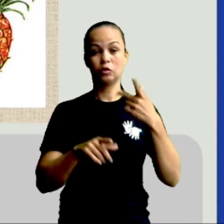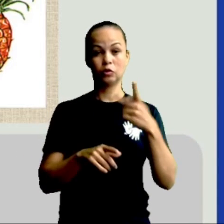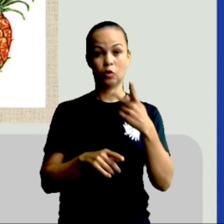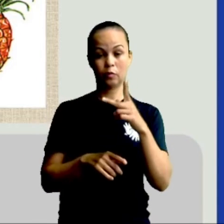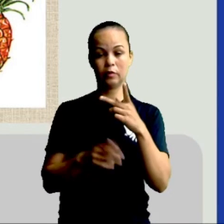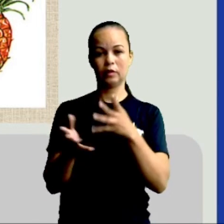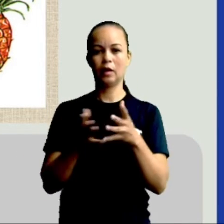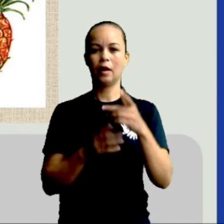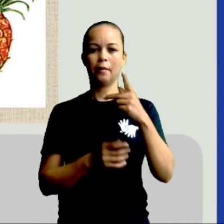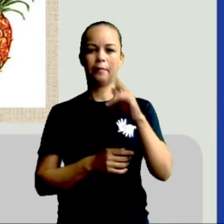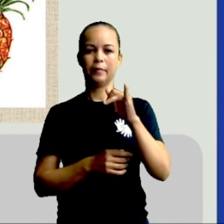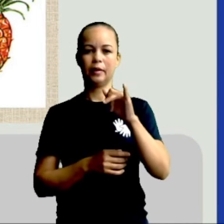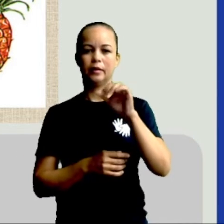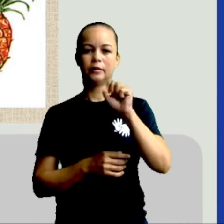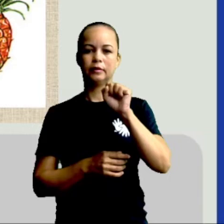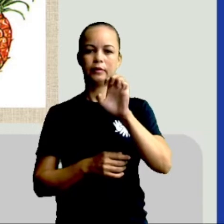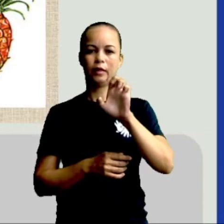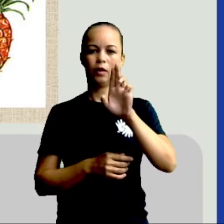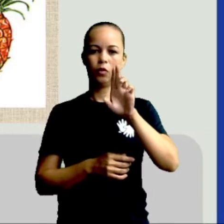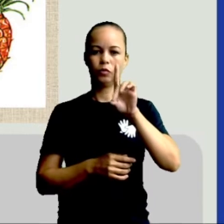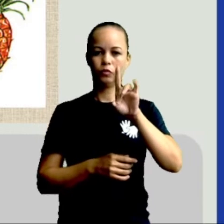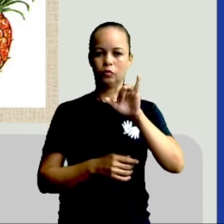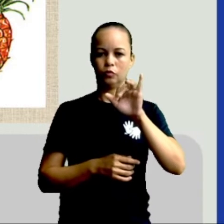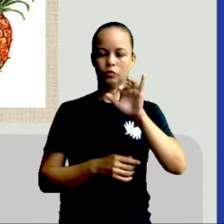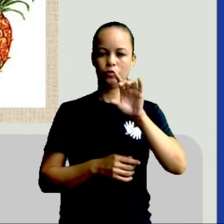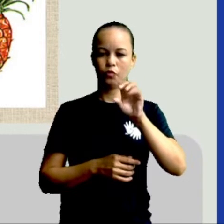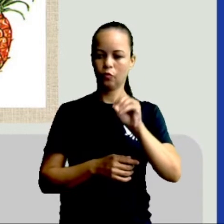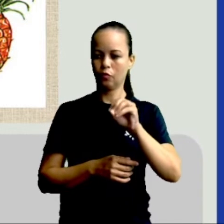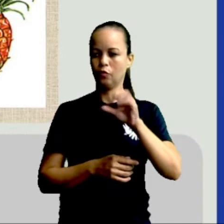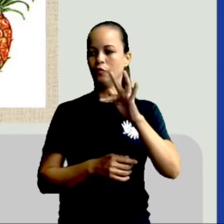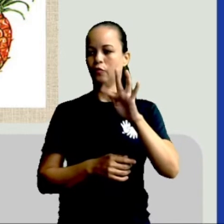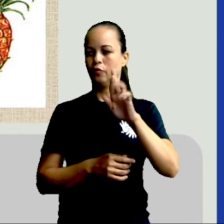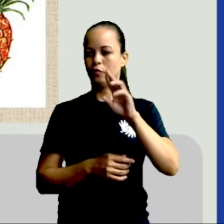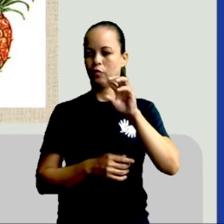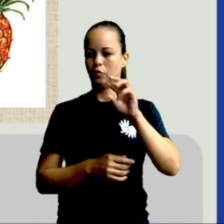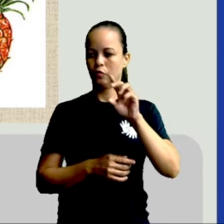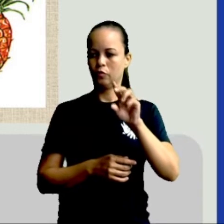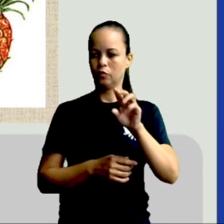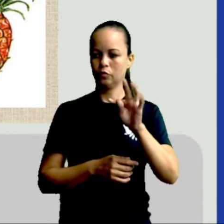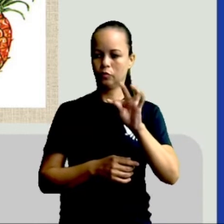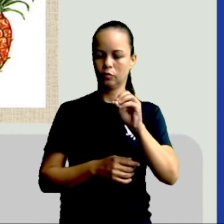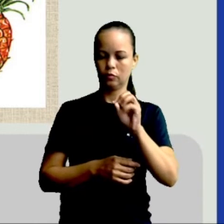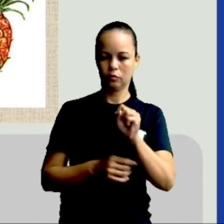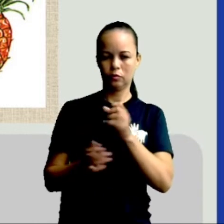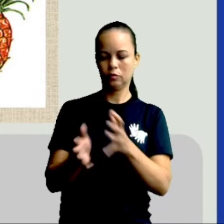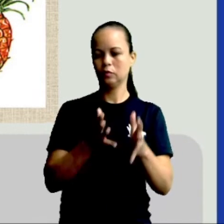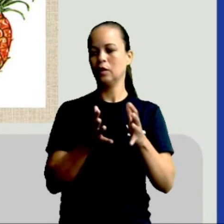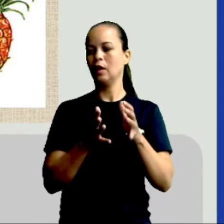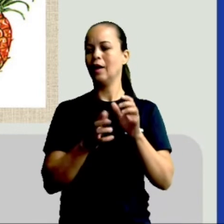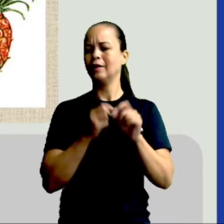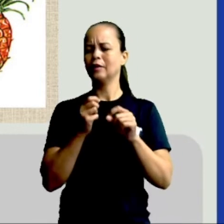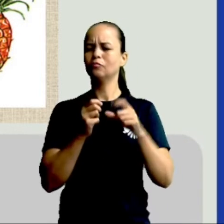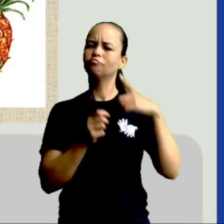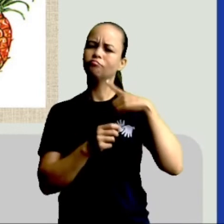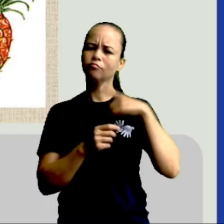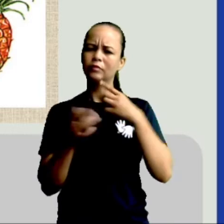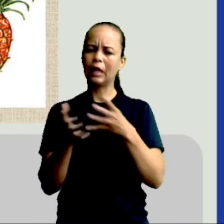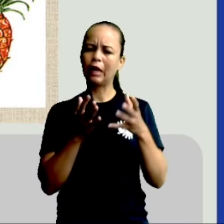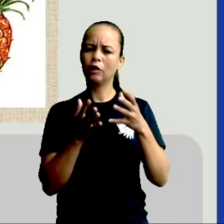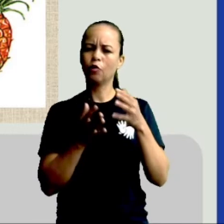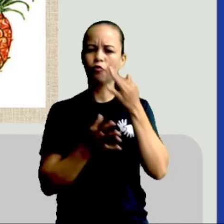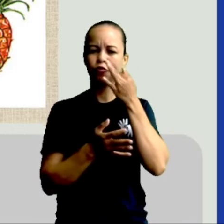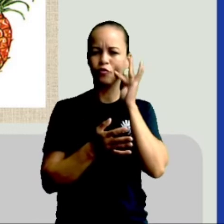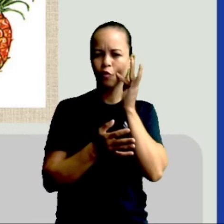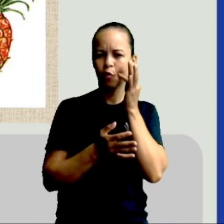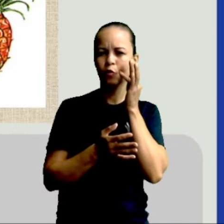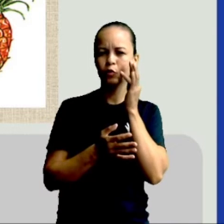chamados pseudofruto ou frutos falsos. Então quer dizer que muitas vezes você está consumindo um fruto falso ou um